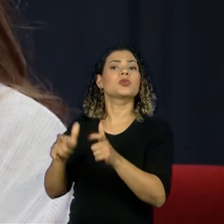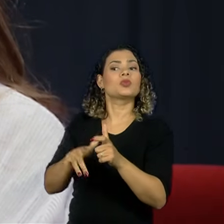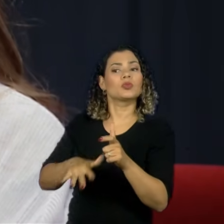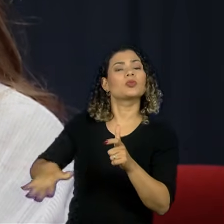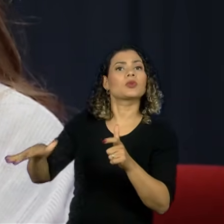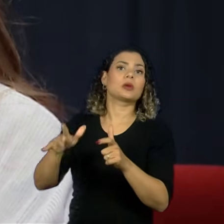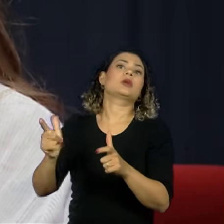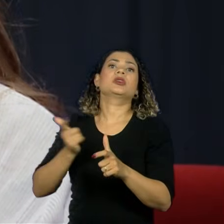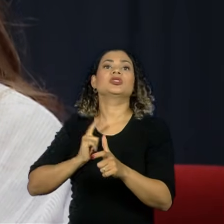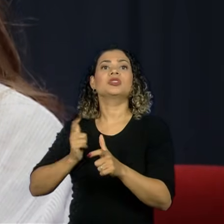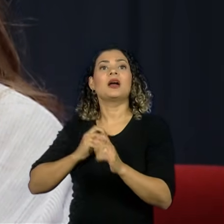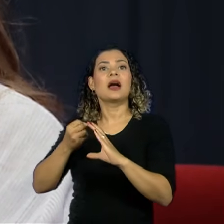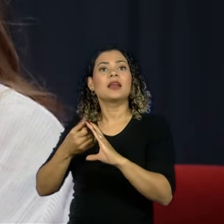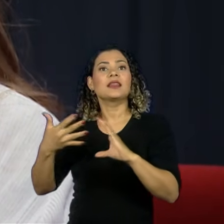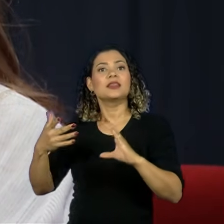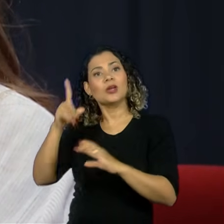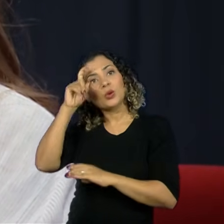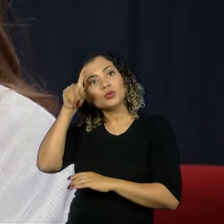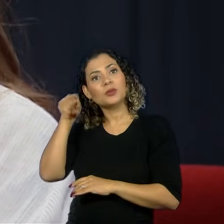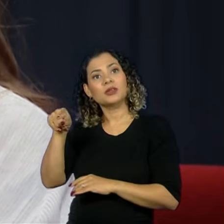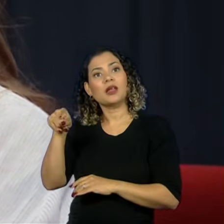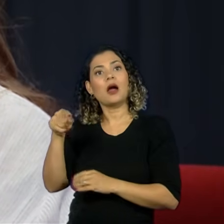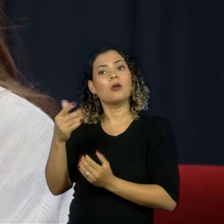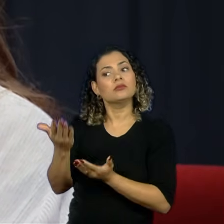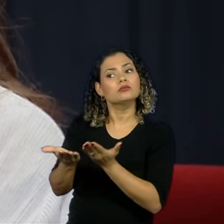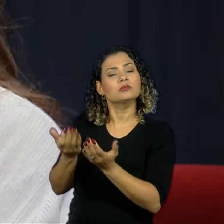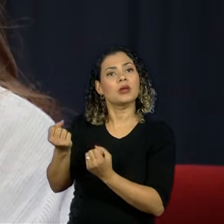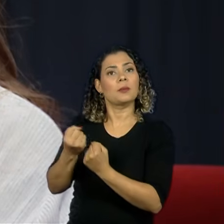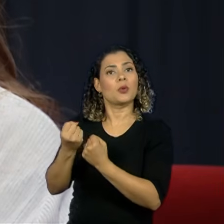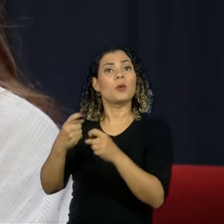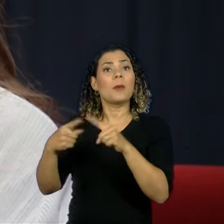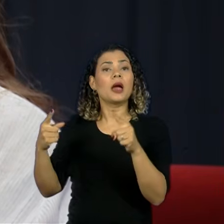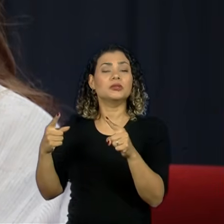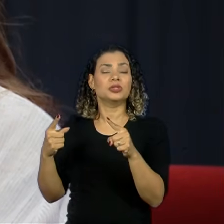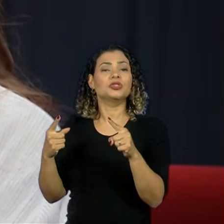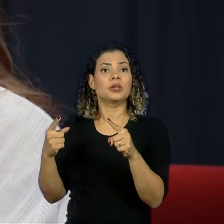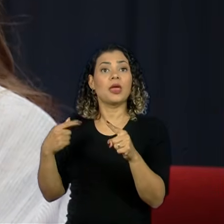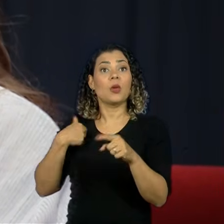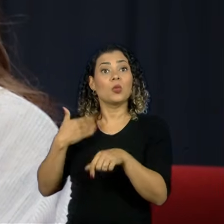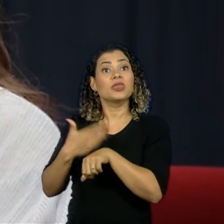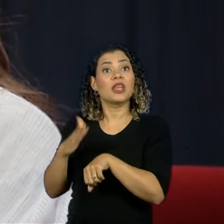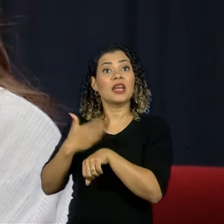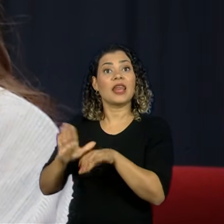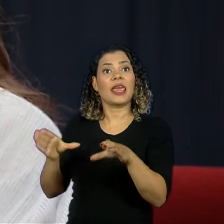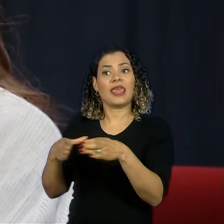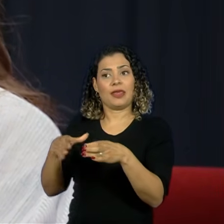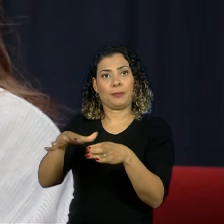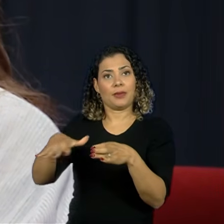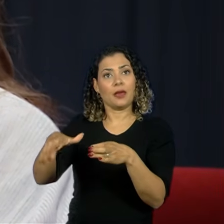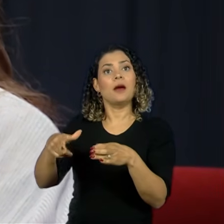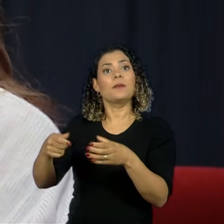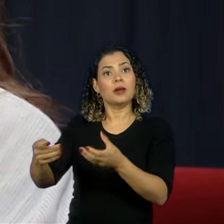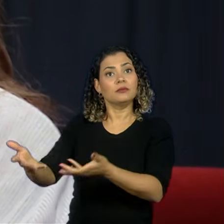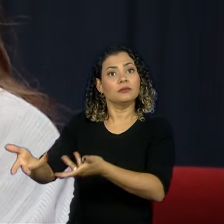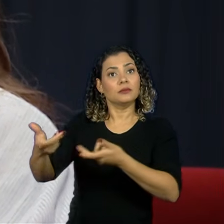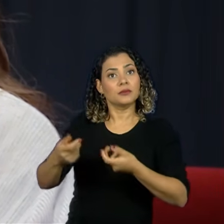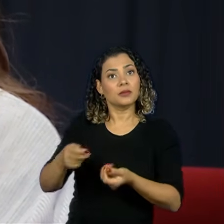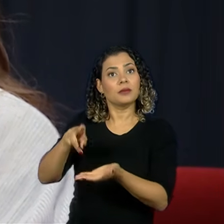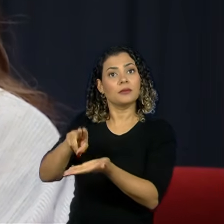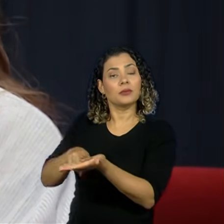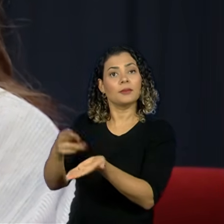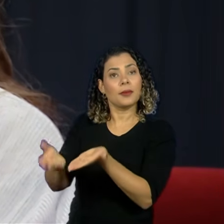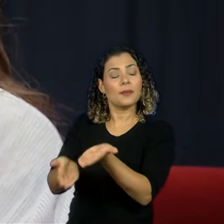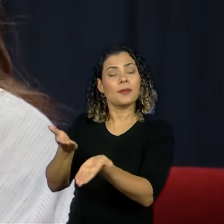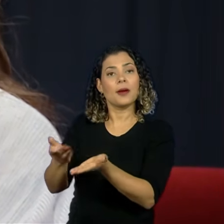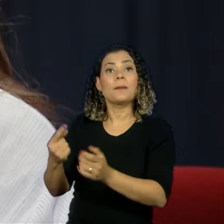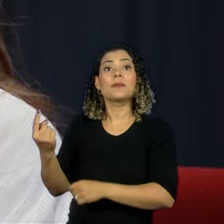que tinha uma característica de hospital de retaguarda. Tá. E eu treinei toda aquela equipe para receber um paciente de cuidados